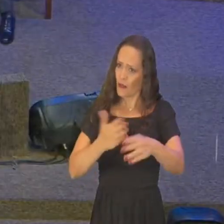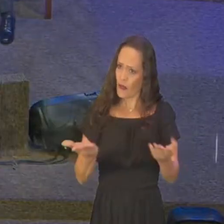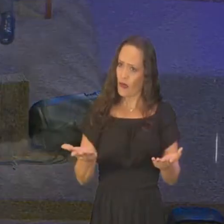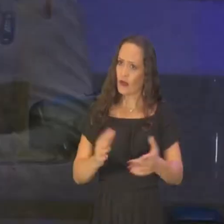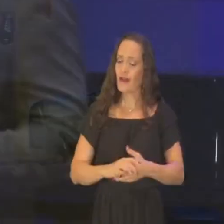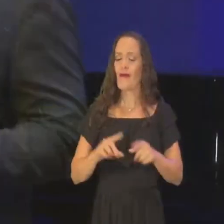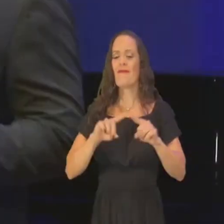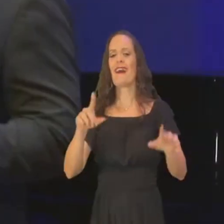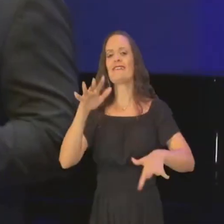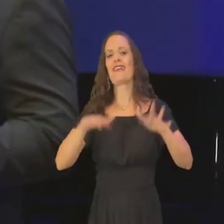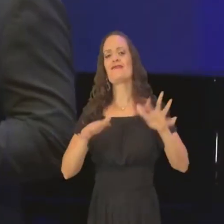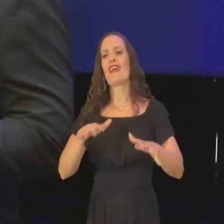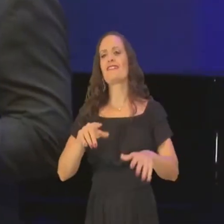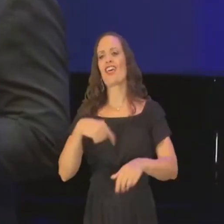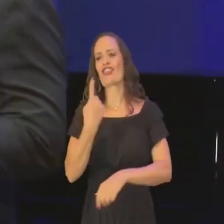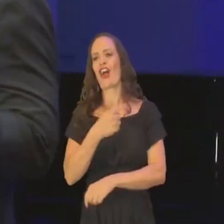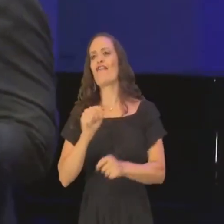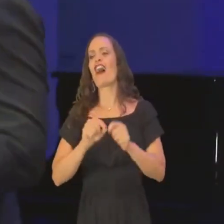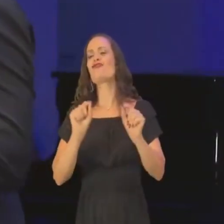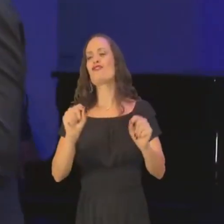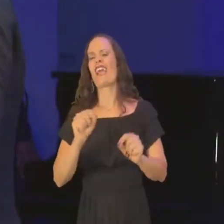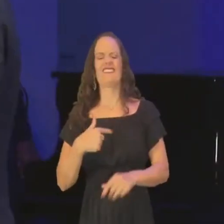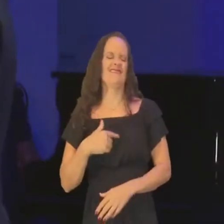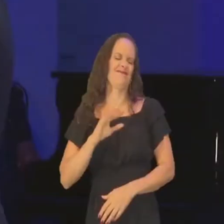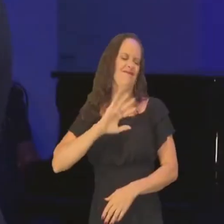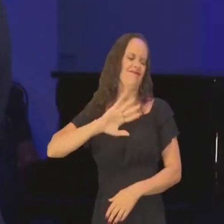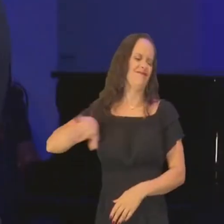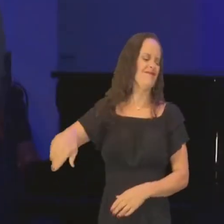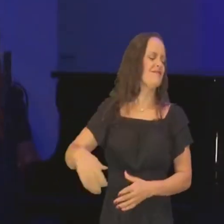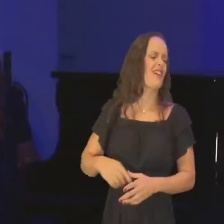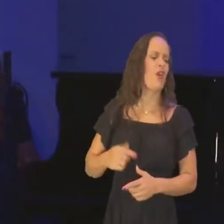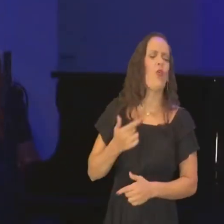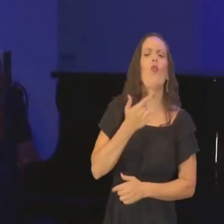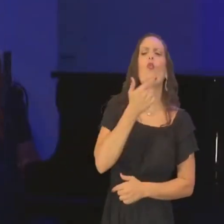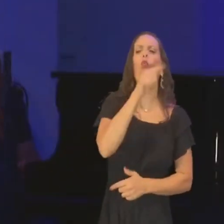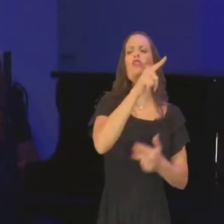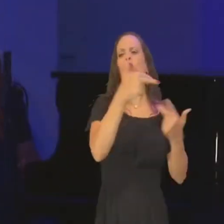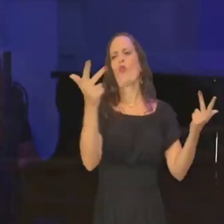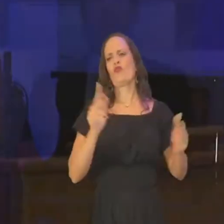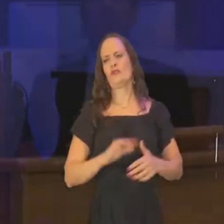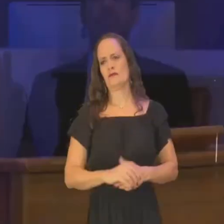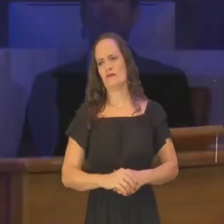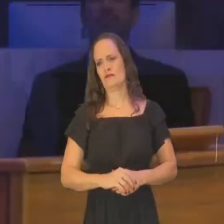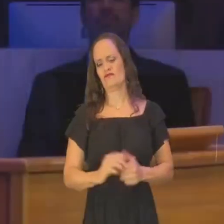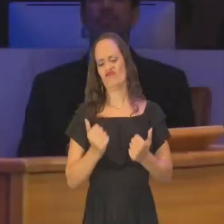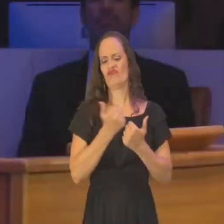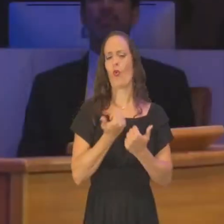nós fazemos, escolhemos gastar o nosso precioso tempo com outras coisas.